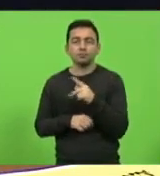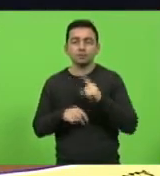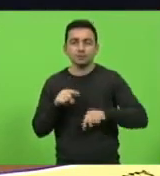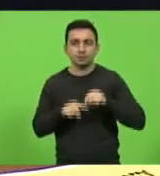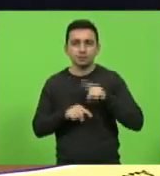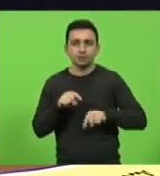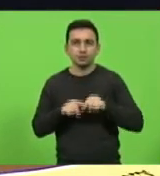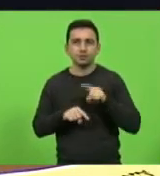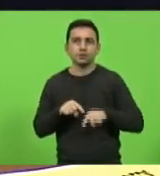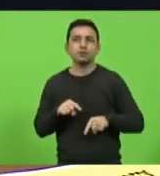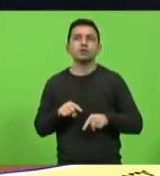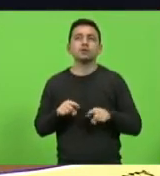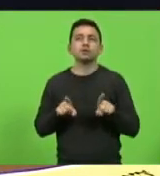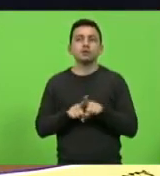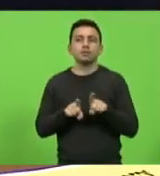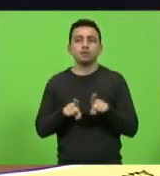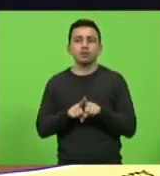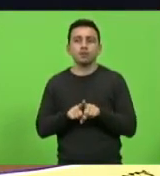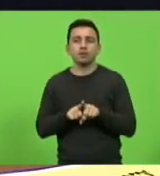e